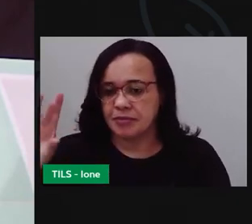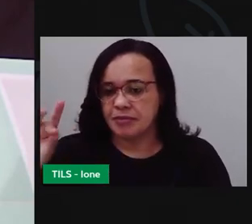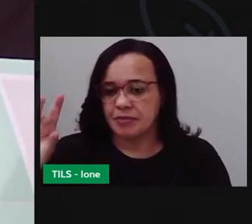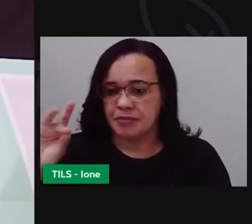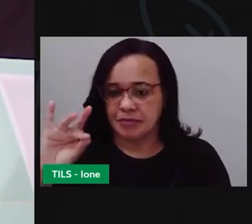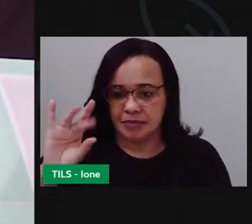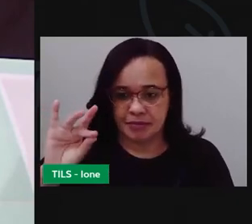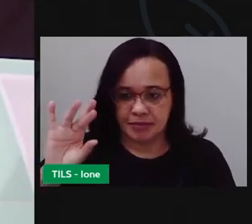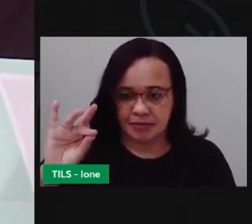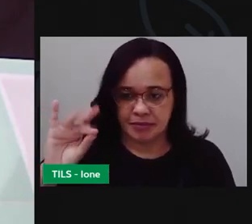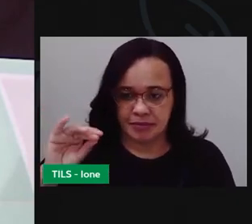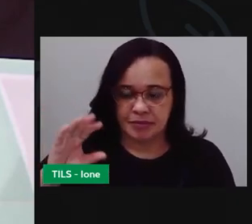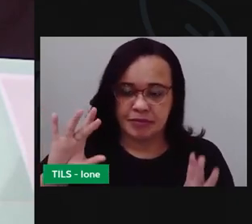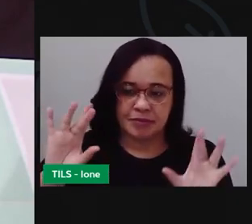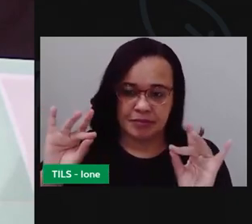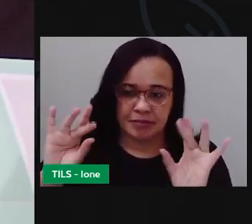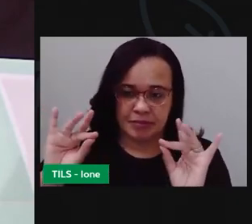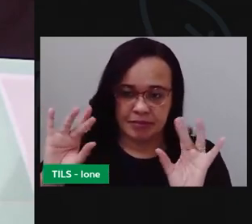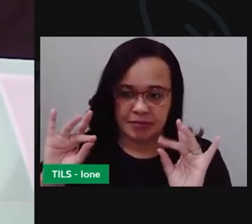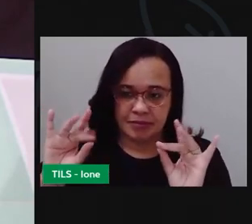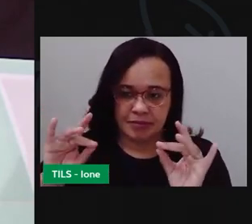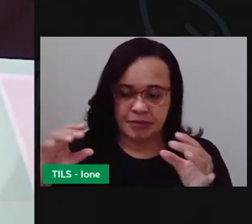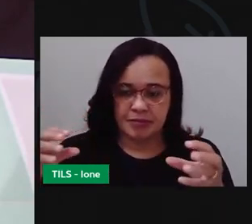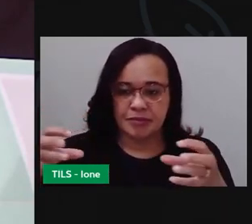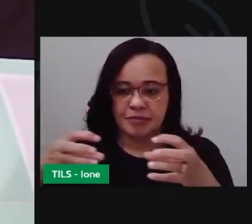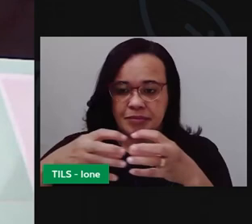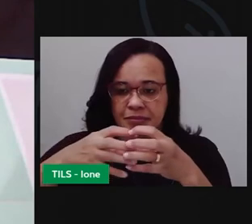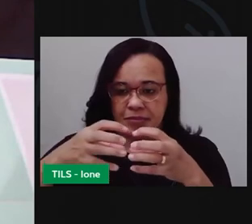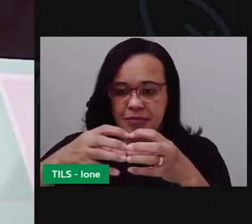para colar.